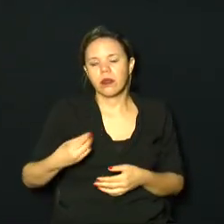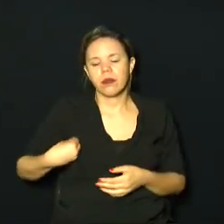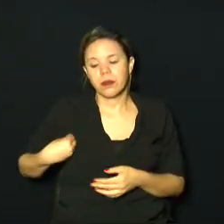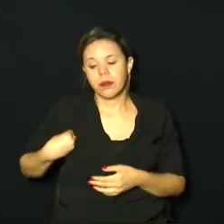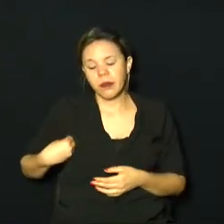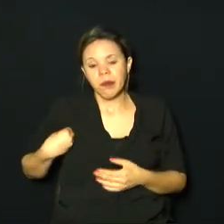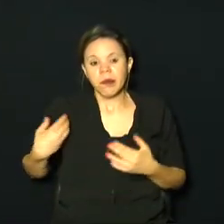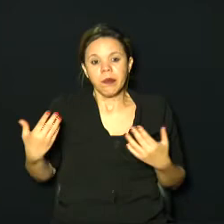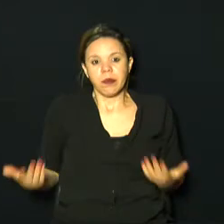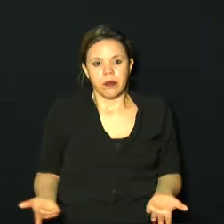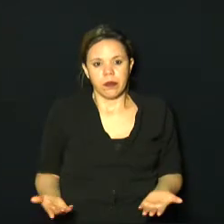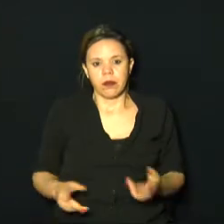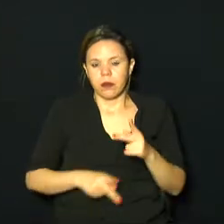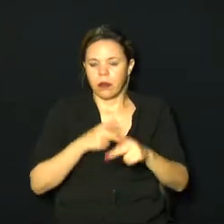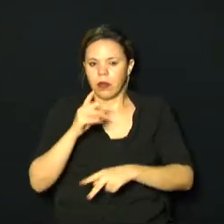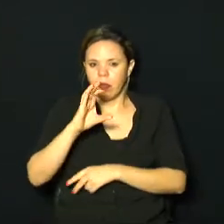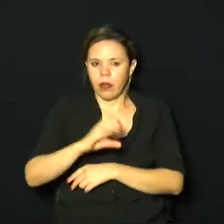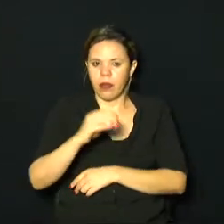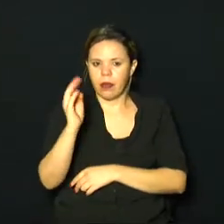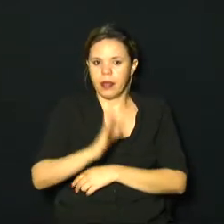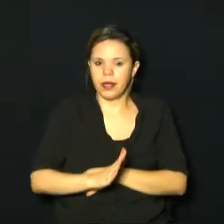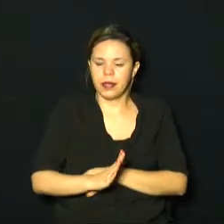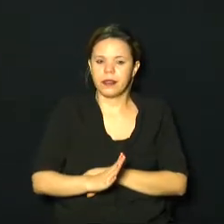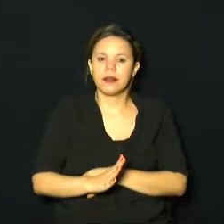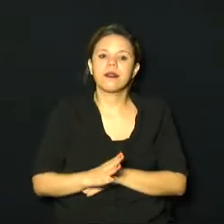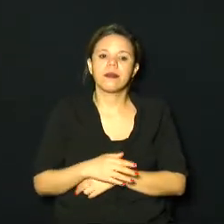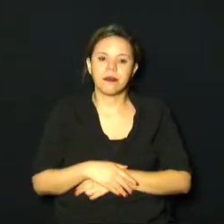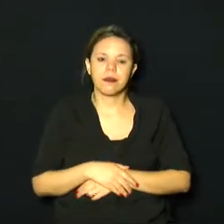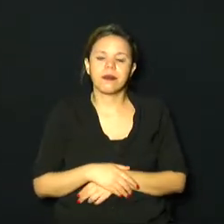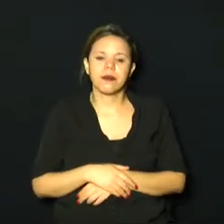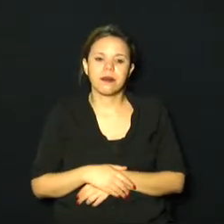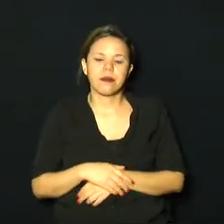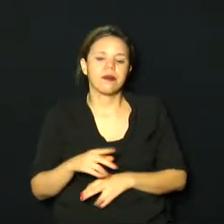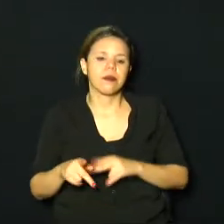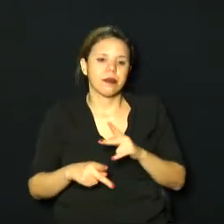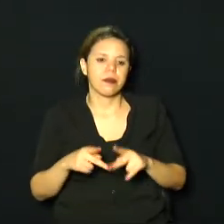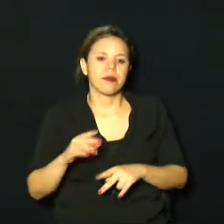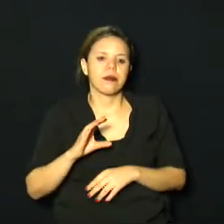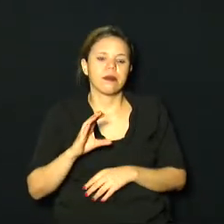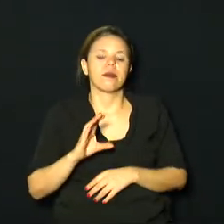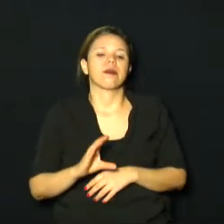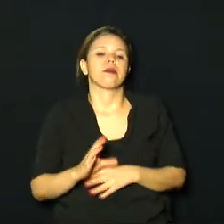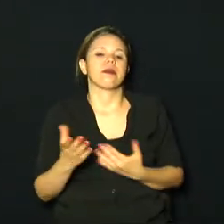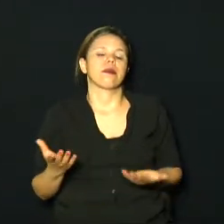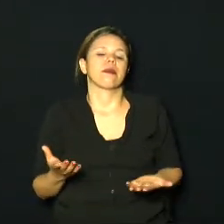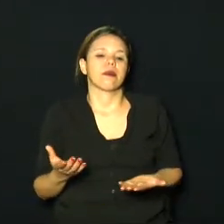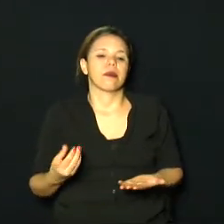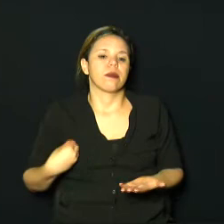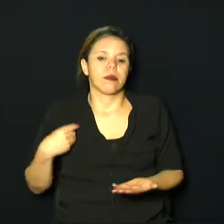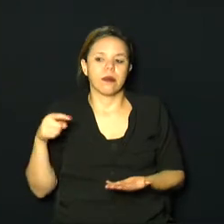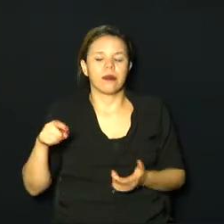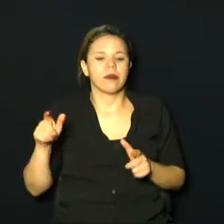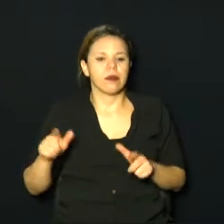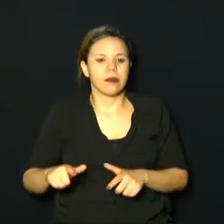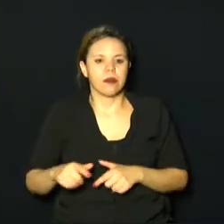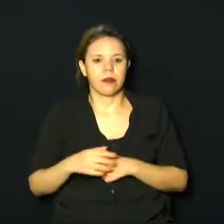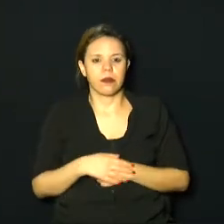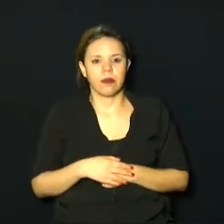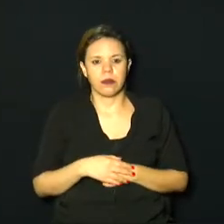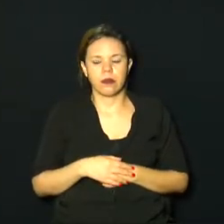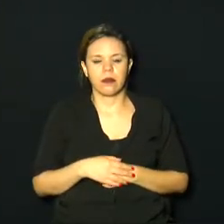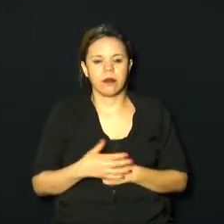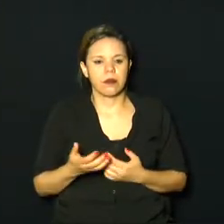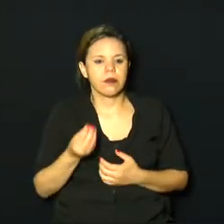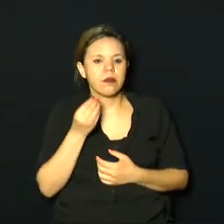morar. São cidadãos brasileiros. São cidadãos que estão ali, não é por oportunismo,